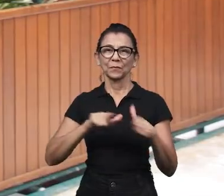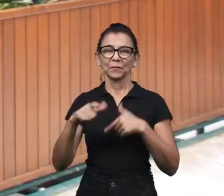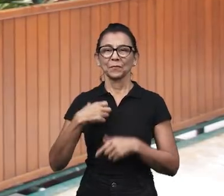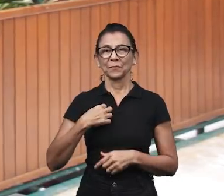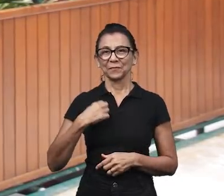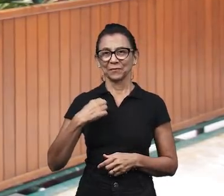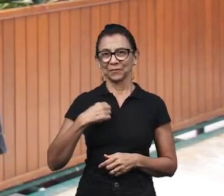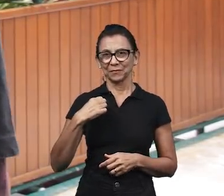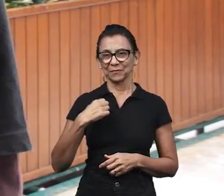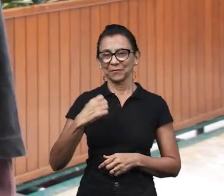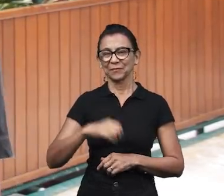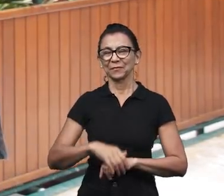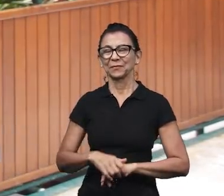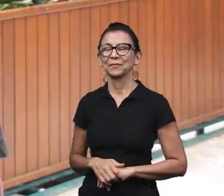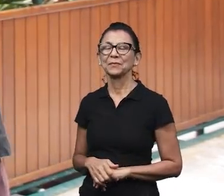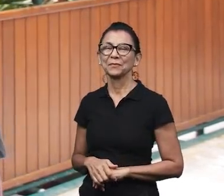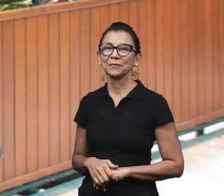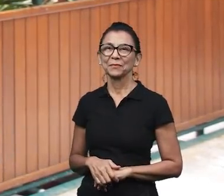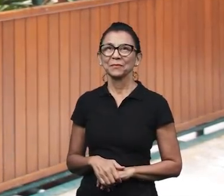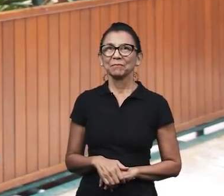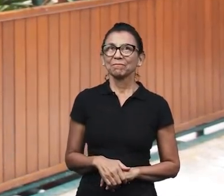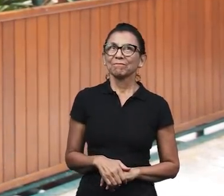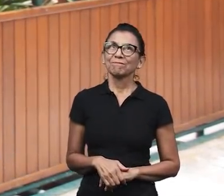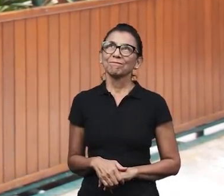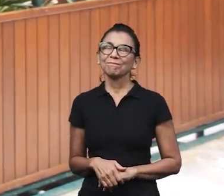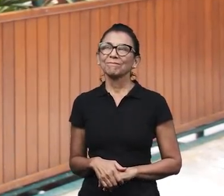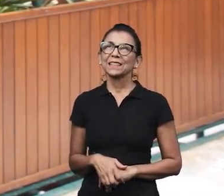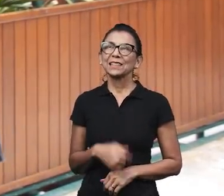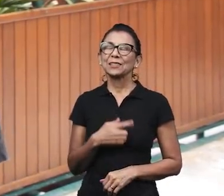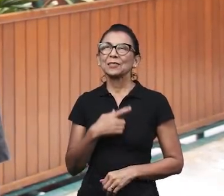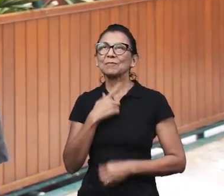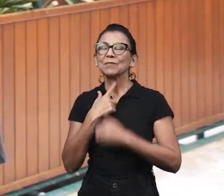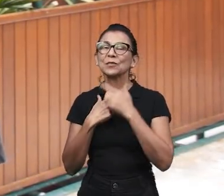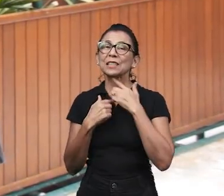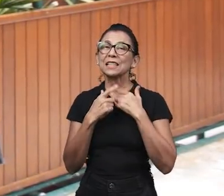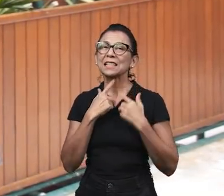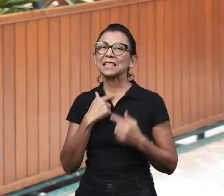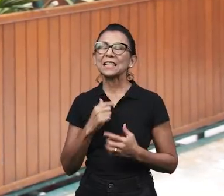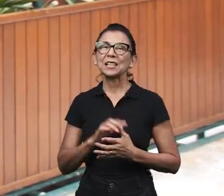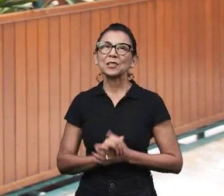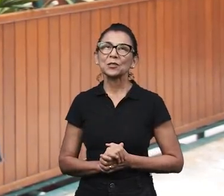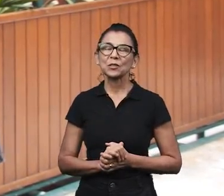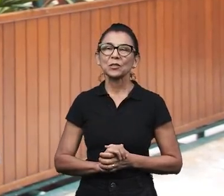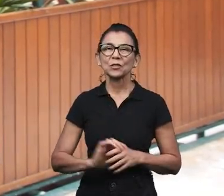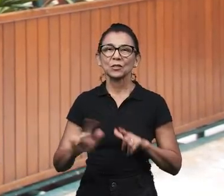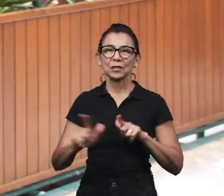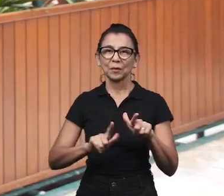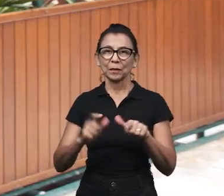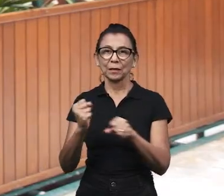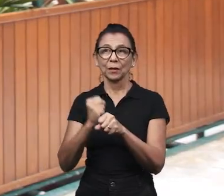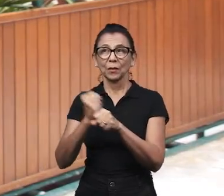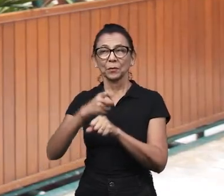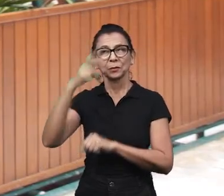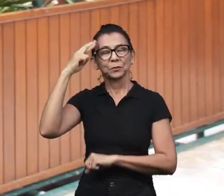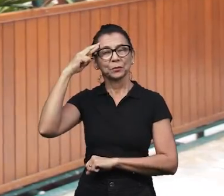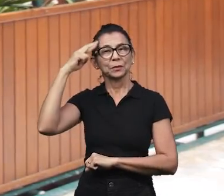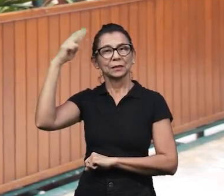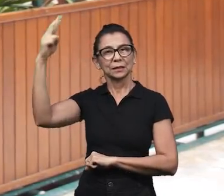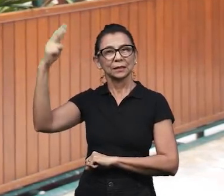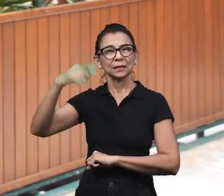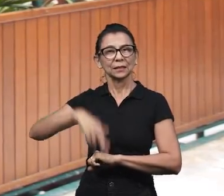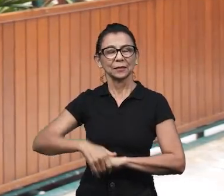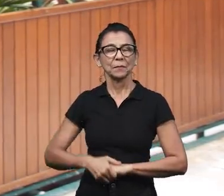o desejo de vir trabalhar. Eu sempre tive o desejo de realizar mais para o Senhor. E aí, quando eu completei 18 anos, eu falei